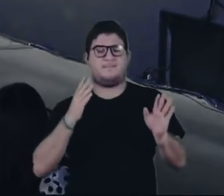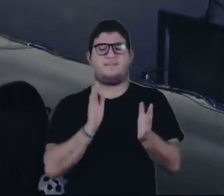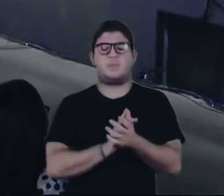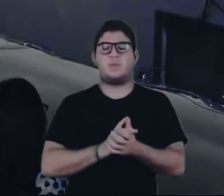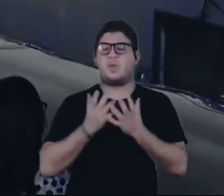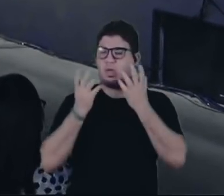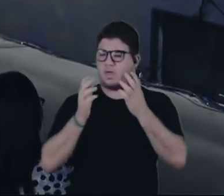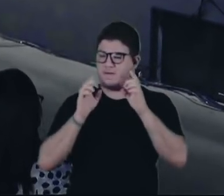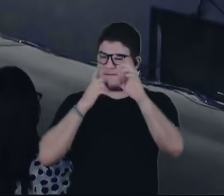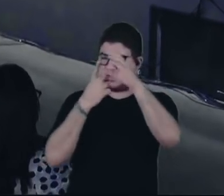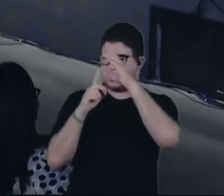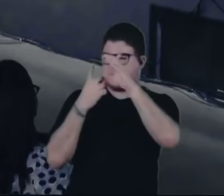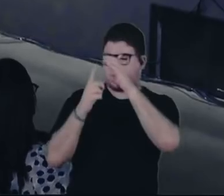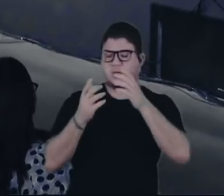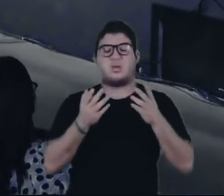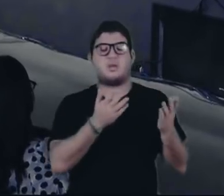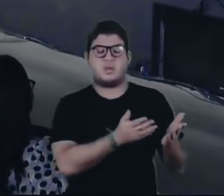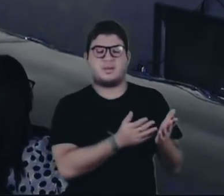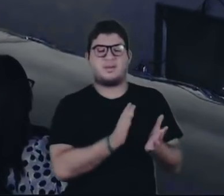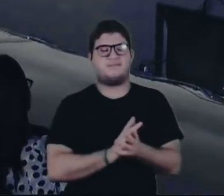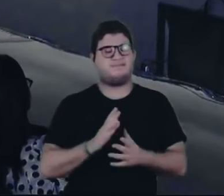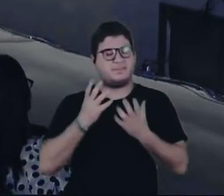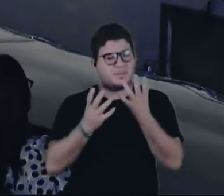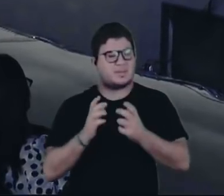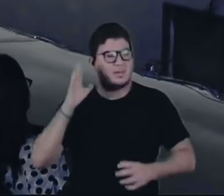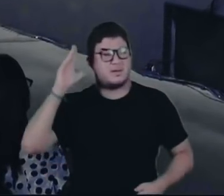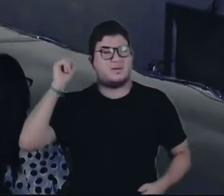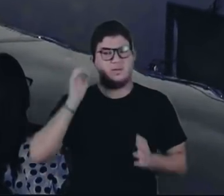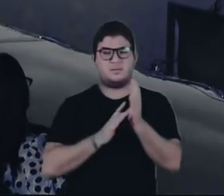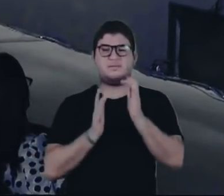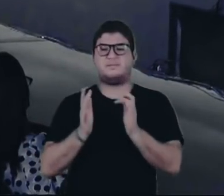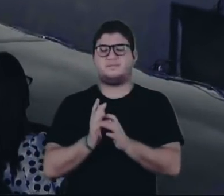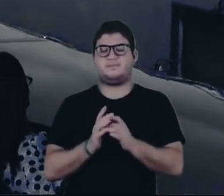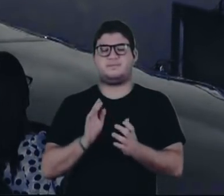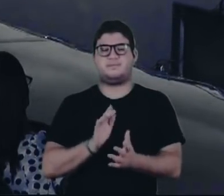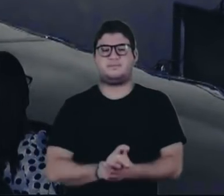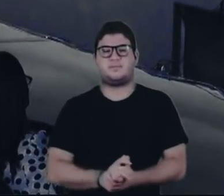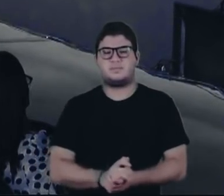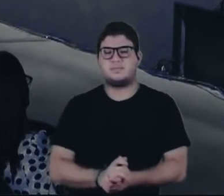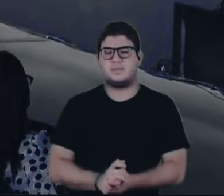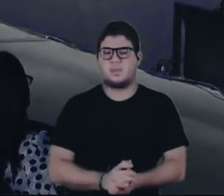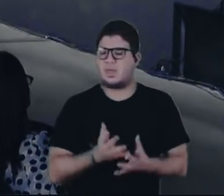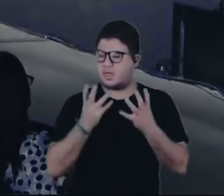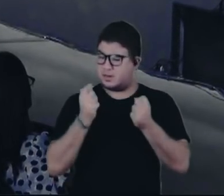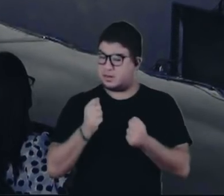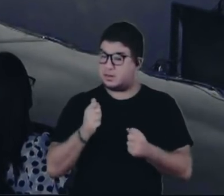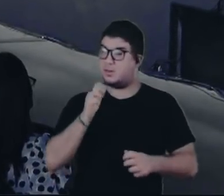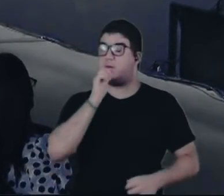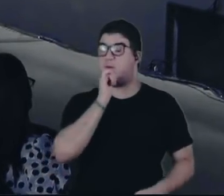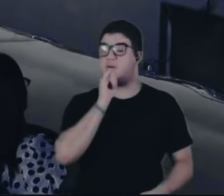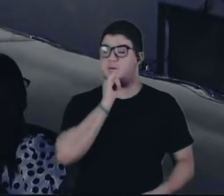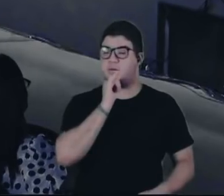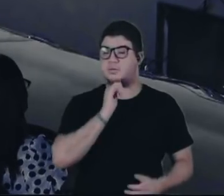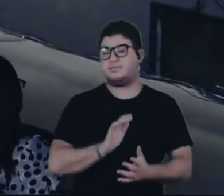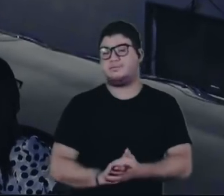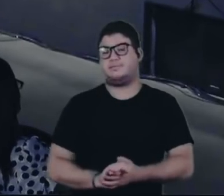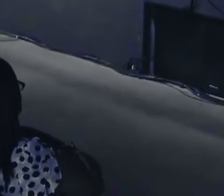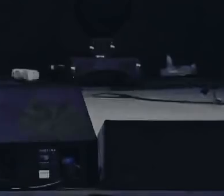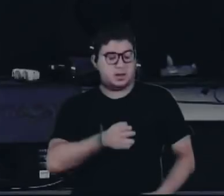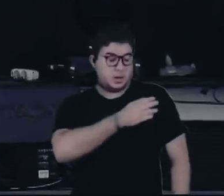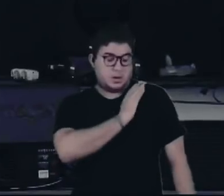querem fazer uma célula aqui? Eu quero ouvir de Jesus. Gente que ainda não se converteu, mas que tem um